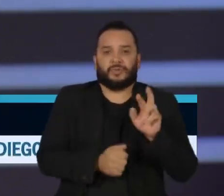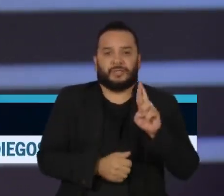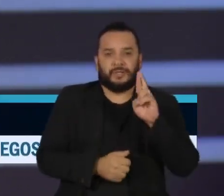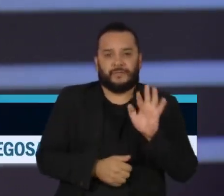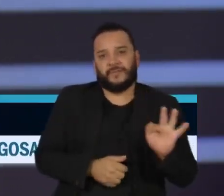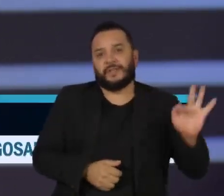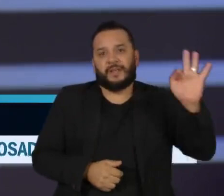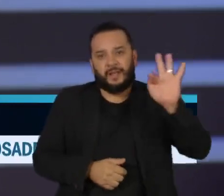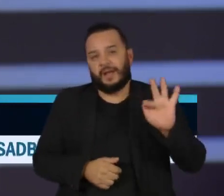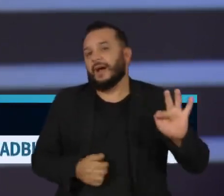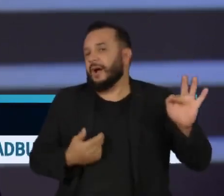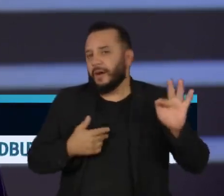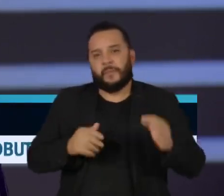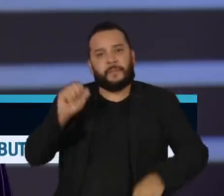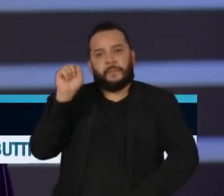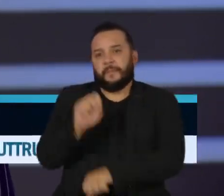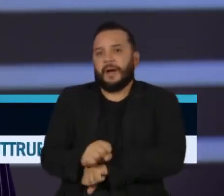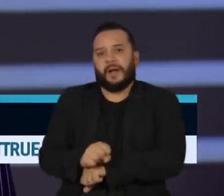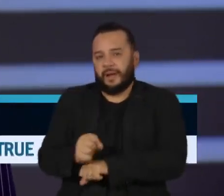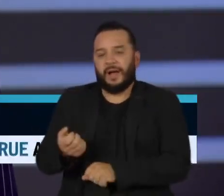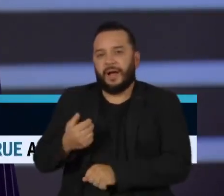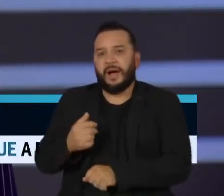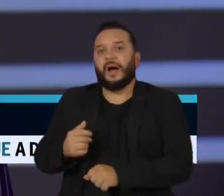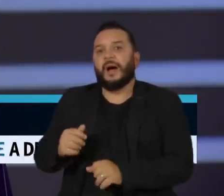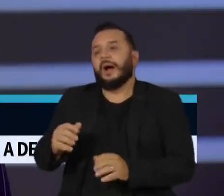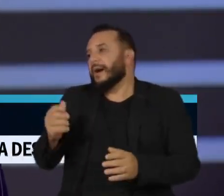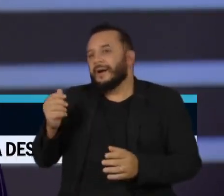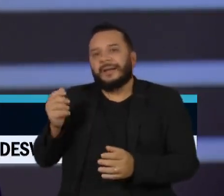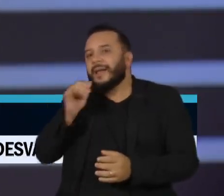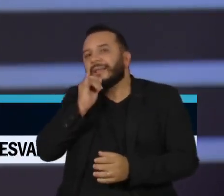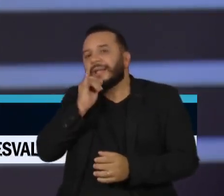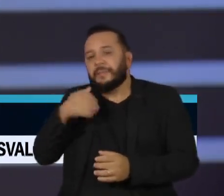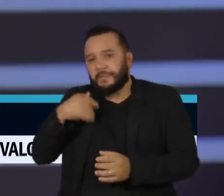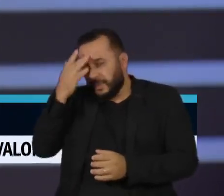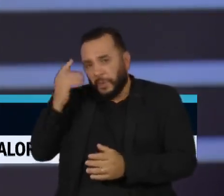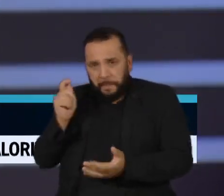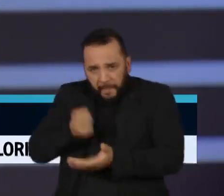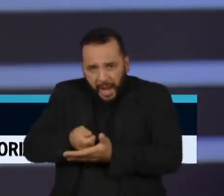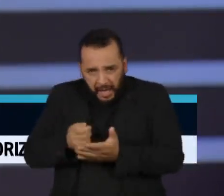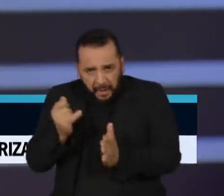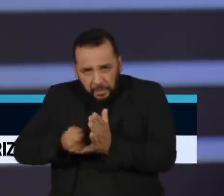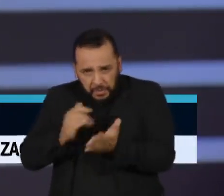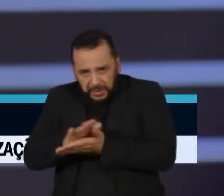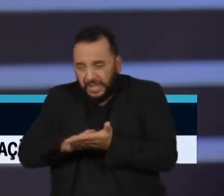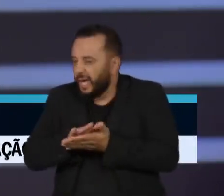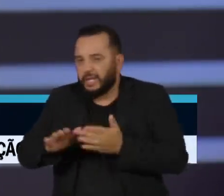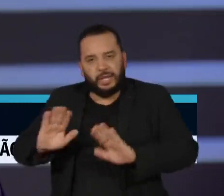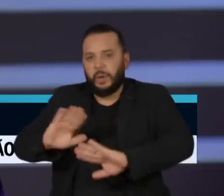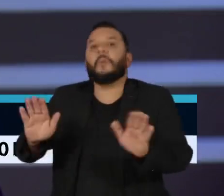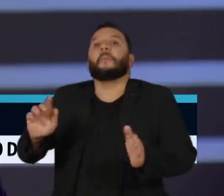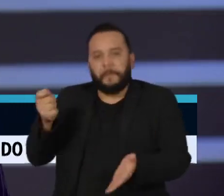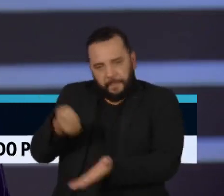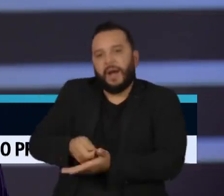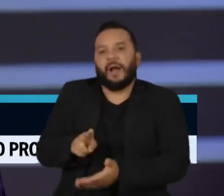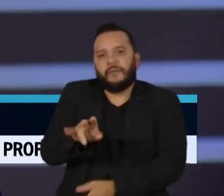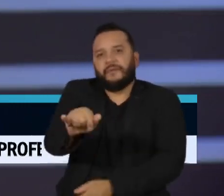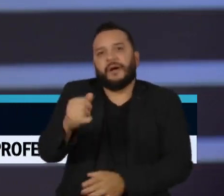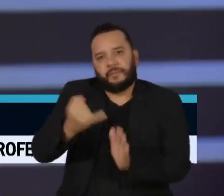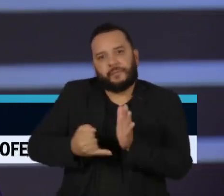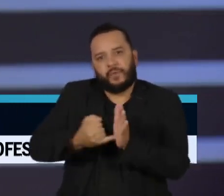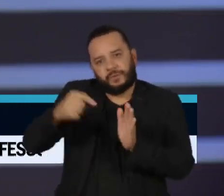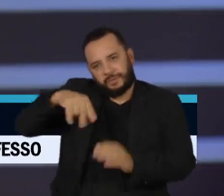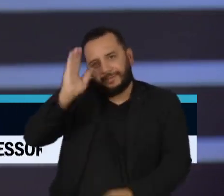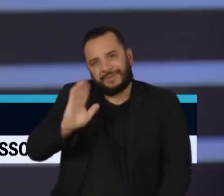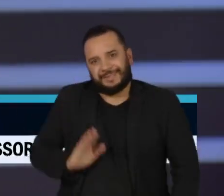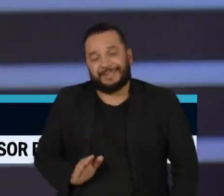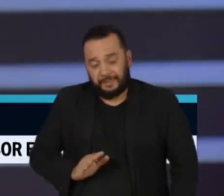a sonegação de impostos no Brasil. A consequência pode vir a ser o aumento do preço ao consumidor. Mas, num primeiro momento,